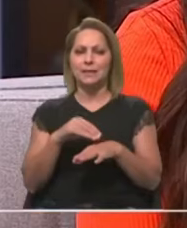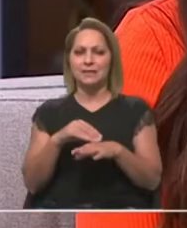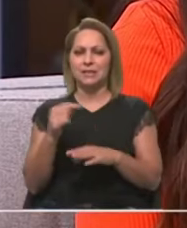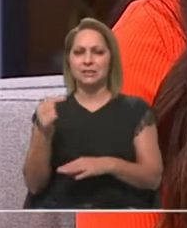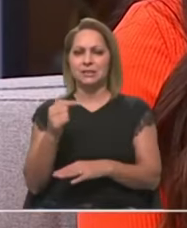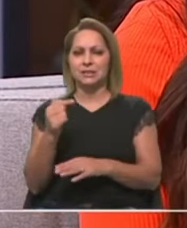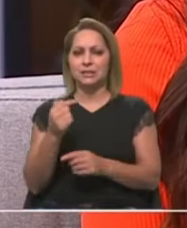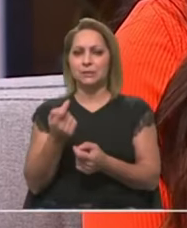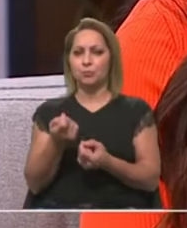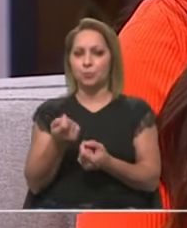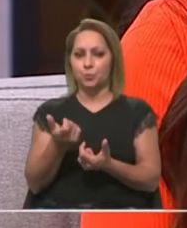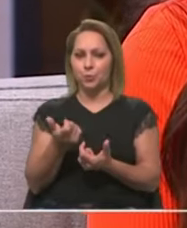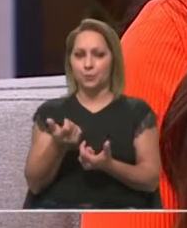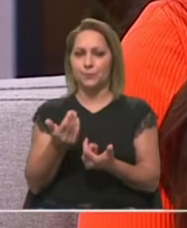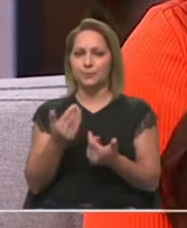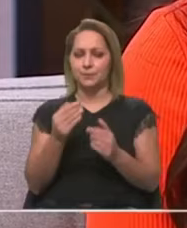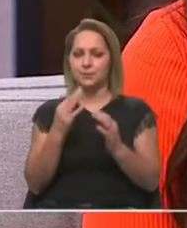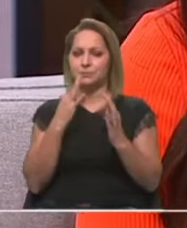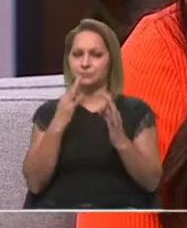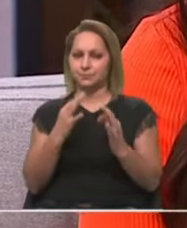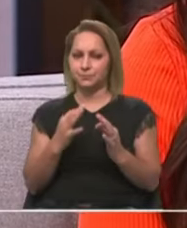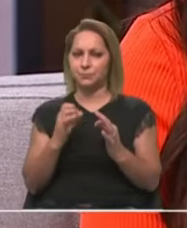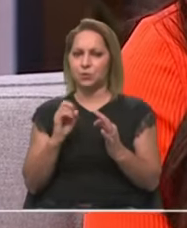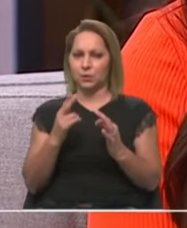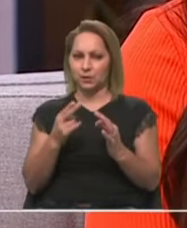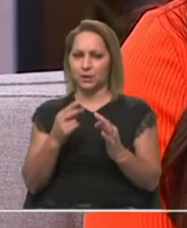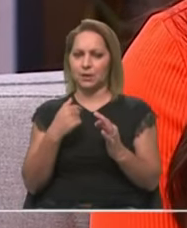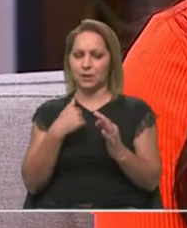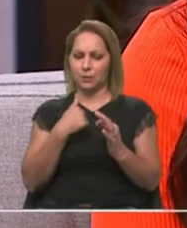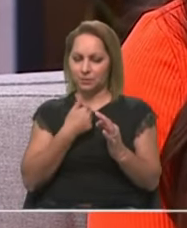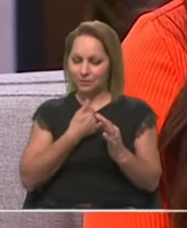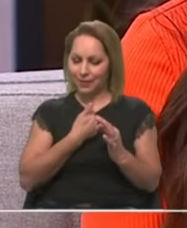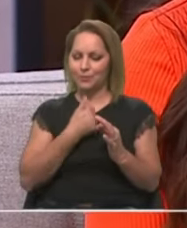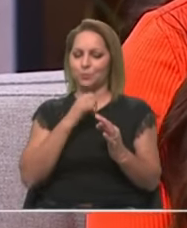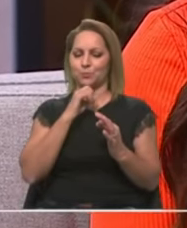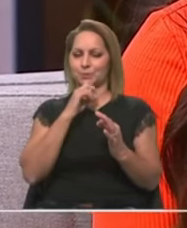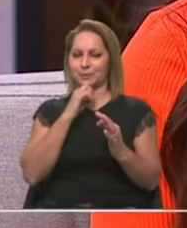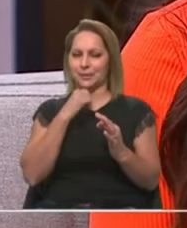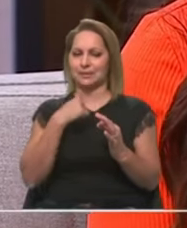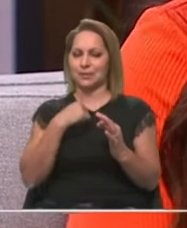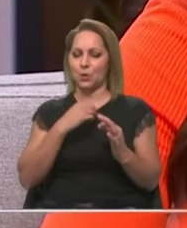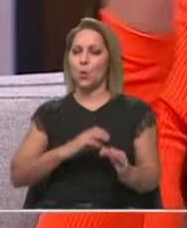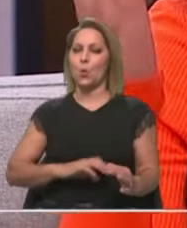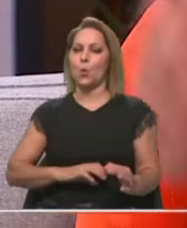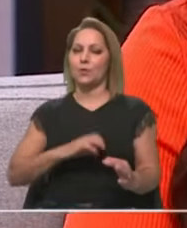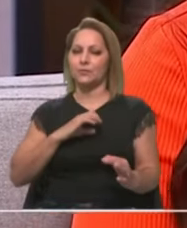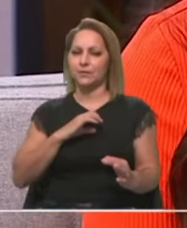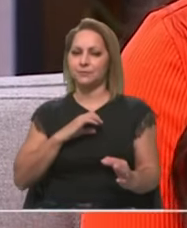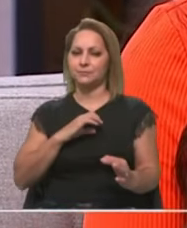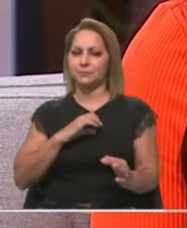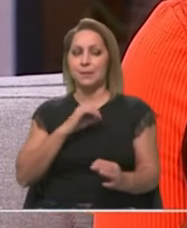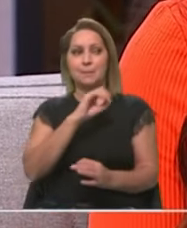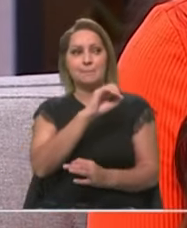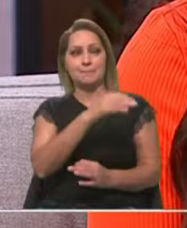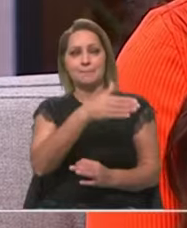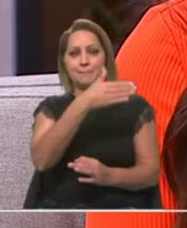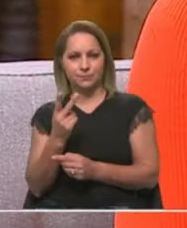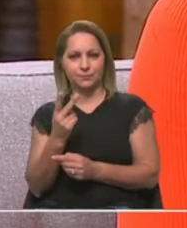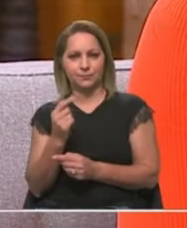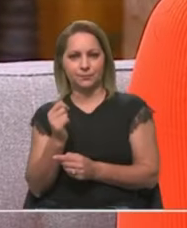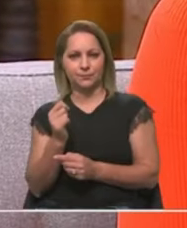negativos. E então, ok, eu tenho grandes chances. Estavas confiante? Estava confiante. Não para primeiro lugar, nunca na